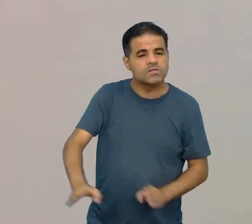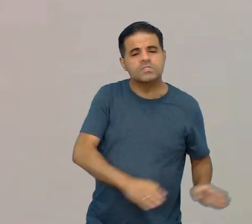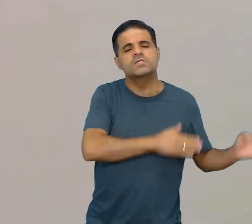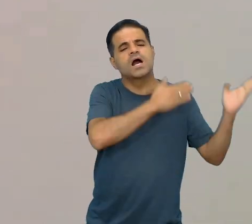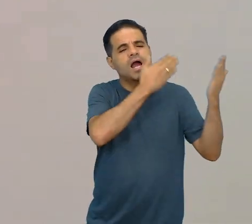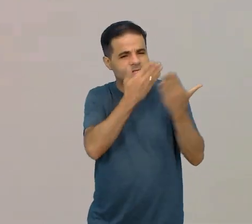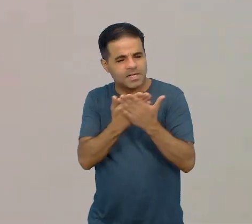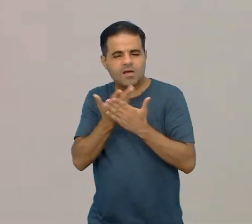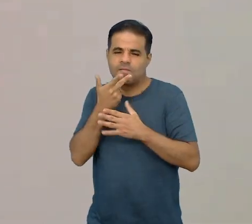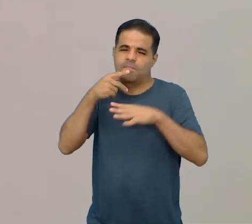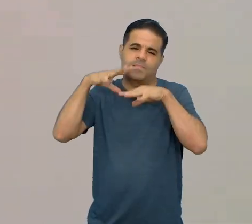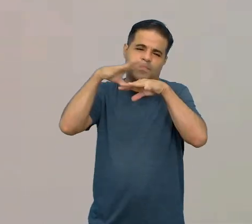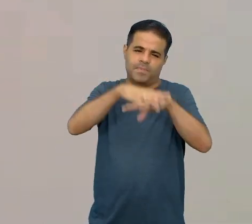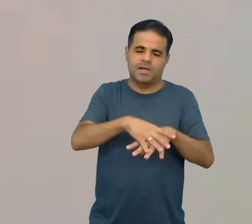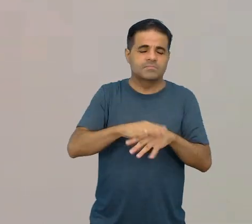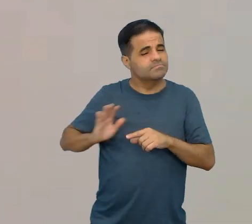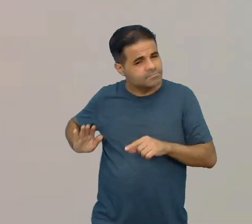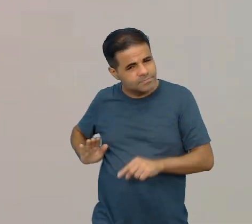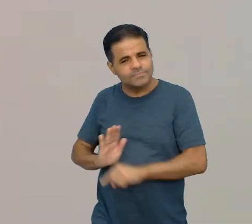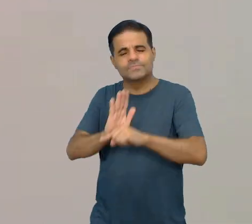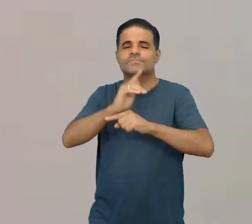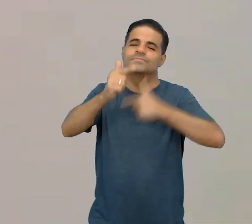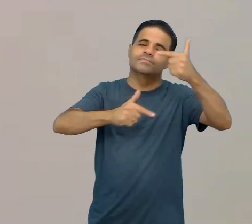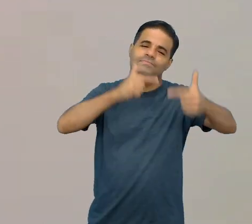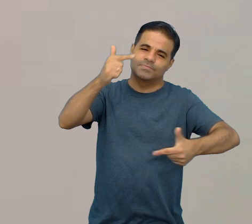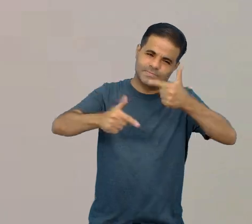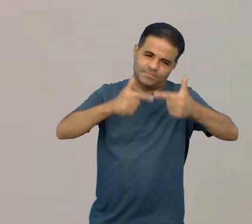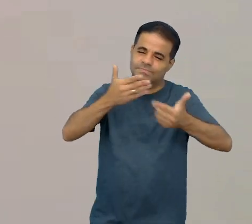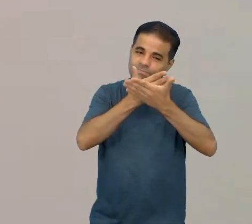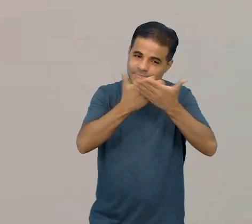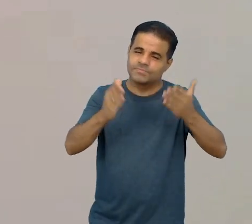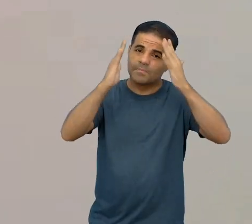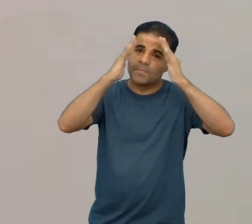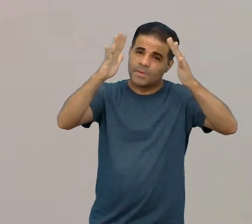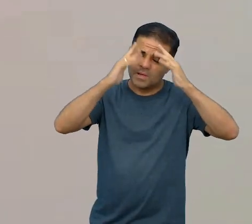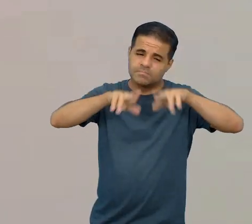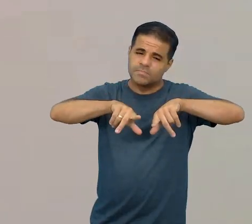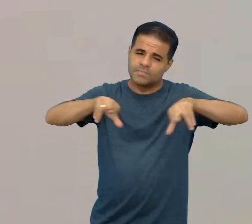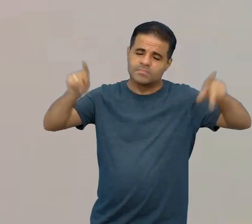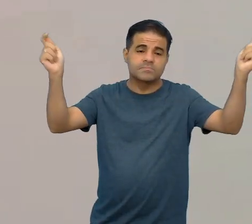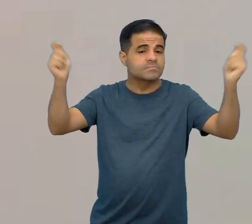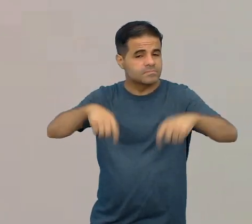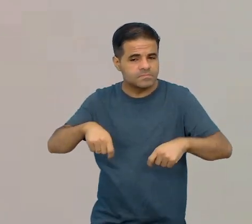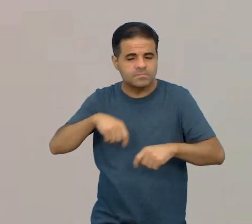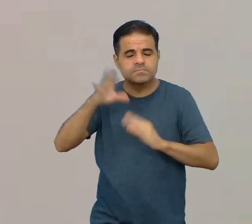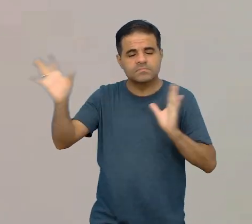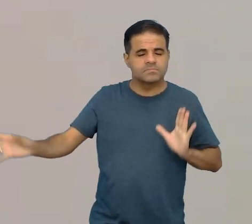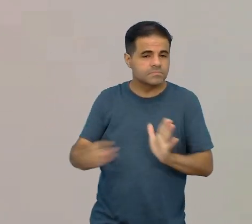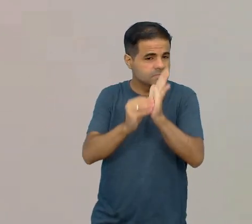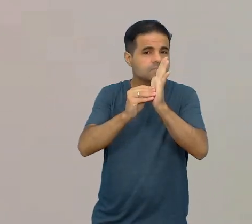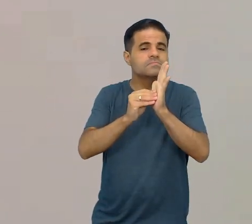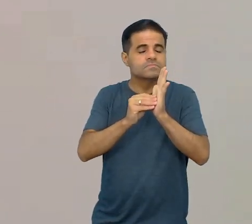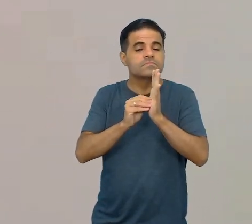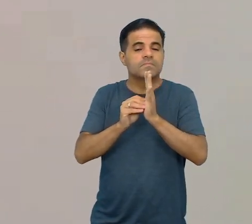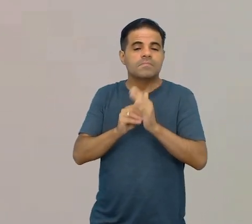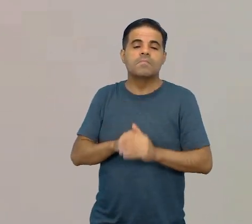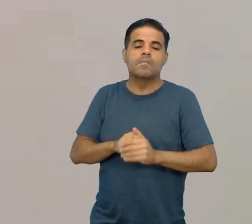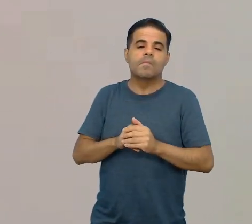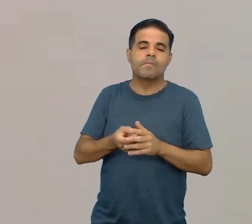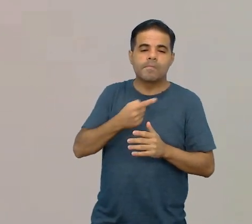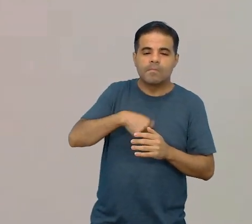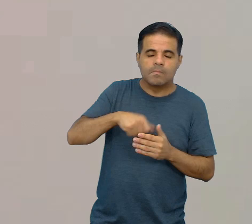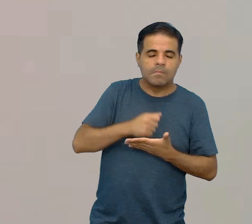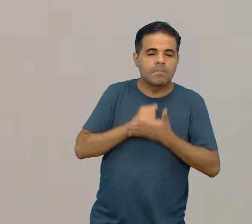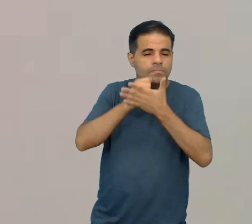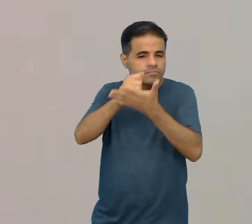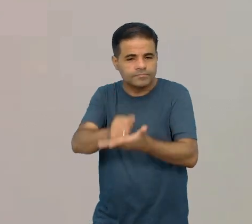aulas de matemática para enriquecer o trabalho de vocês, pensando em várias possibilidades aí, quando a gente leva